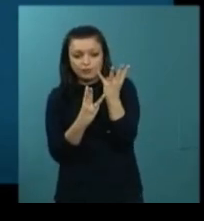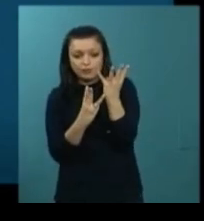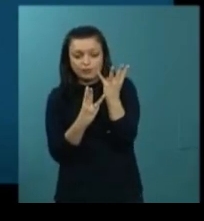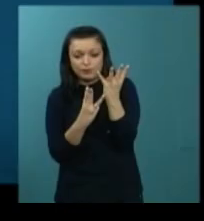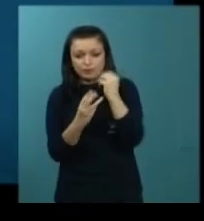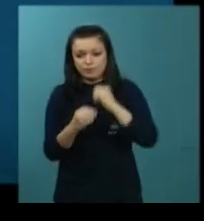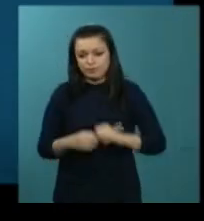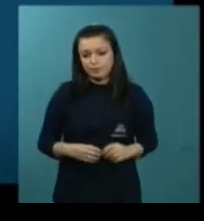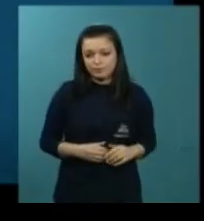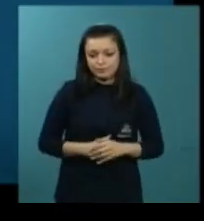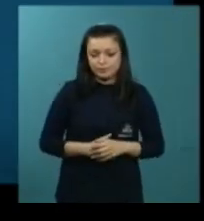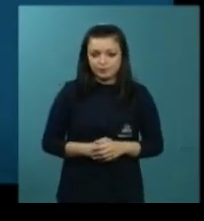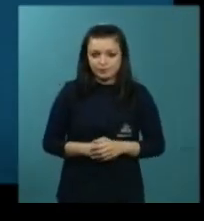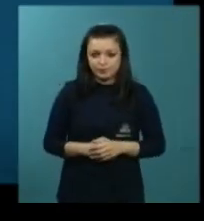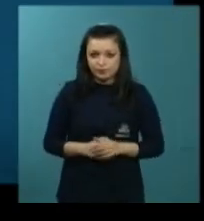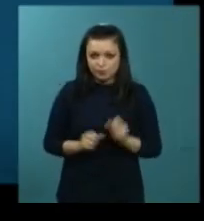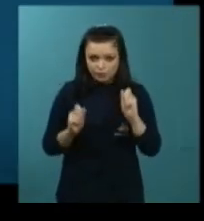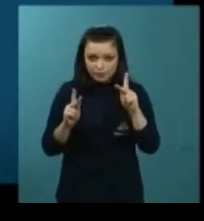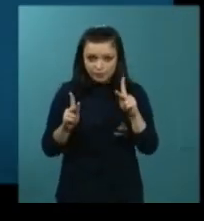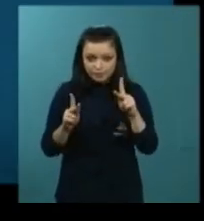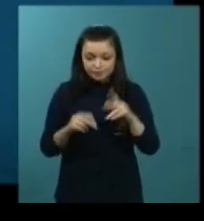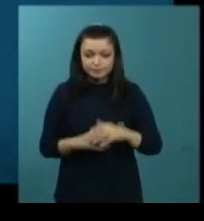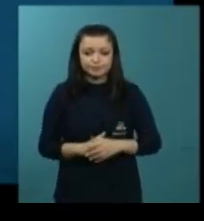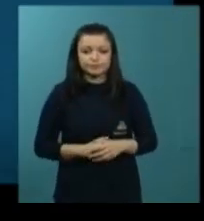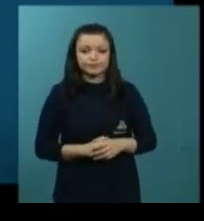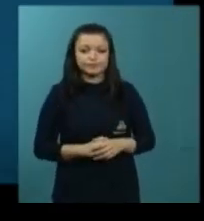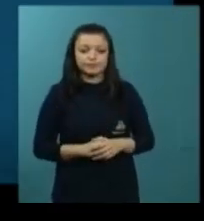3, 4. Ok?